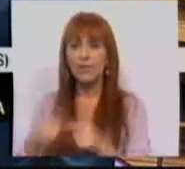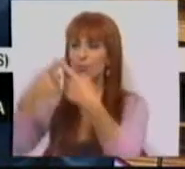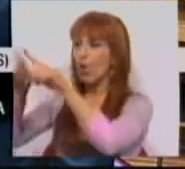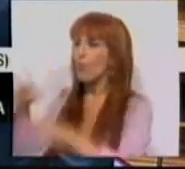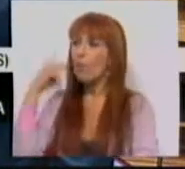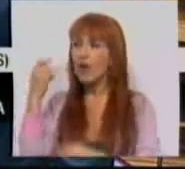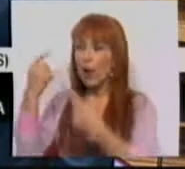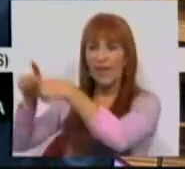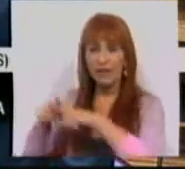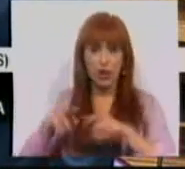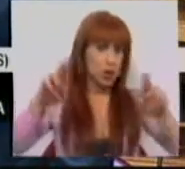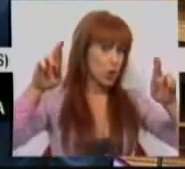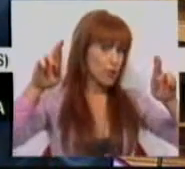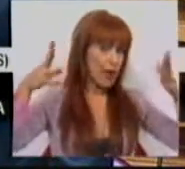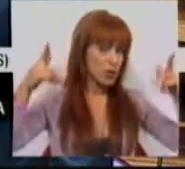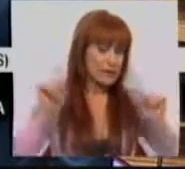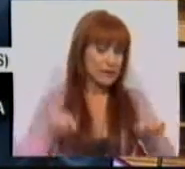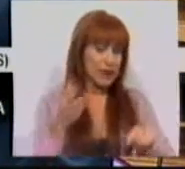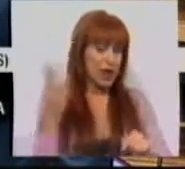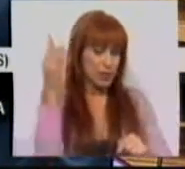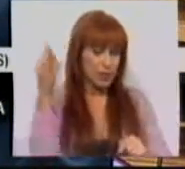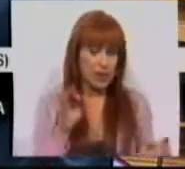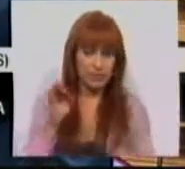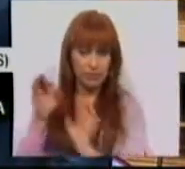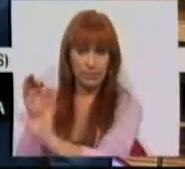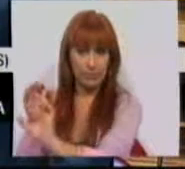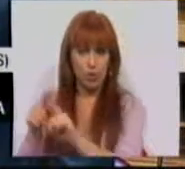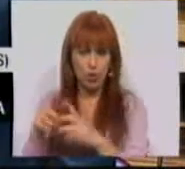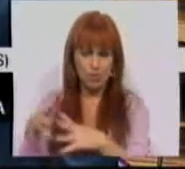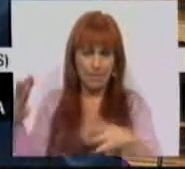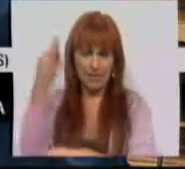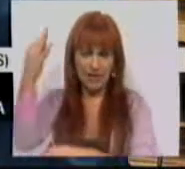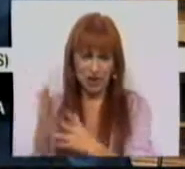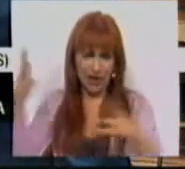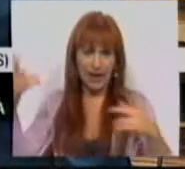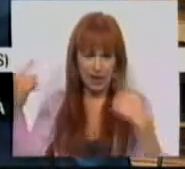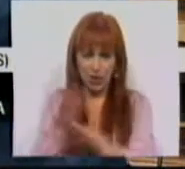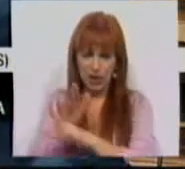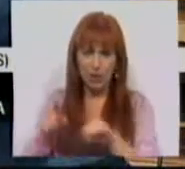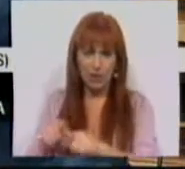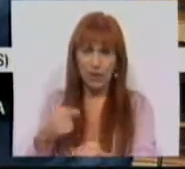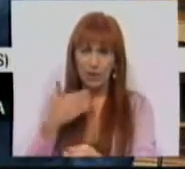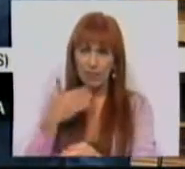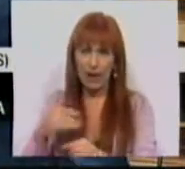biodiversidade. Espero que desses 3%, uma larga percentagem, a agência